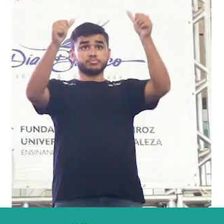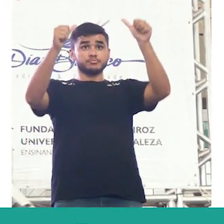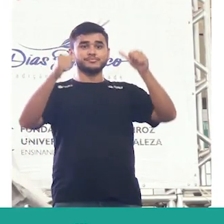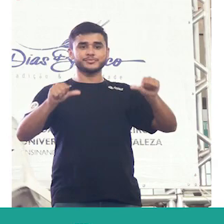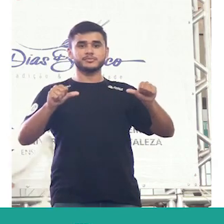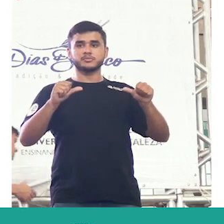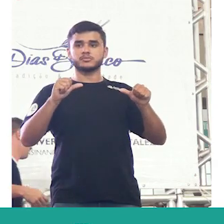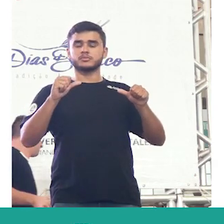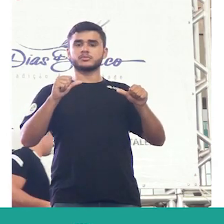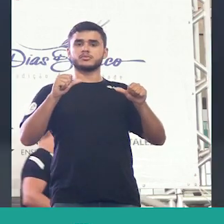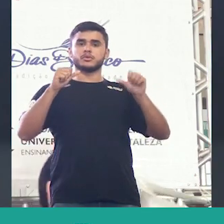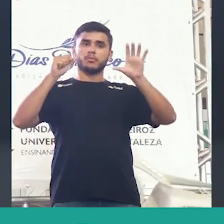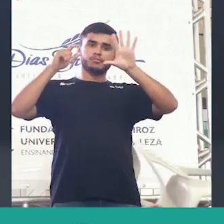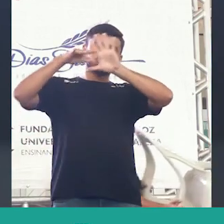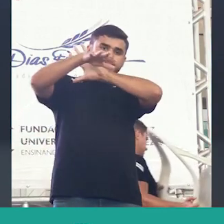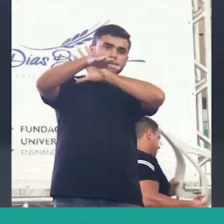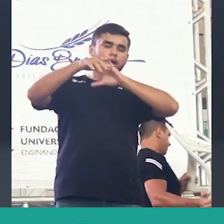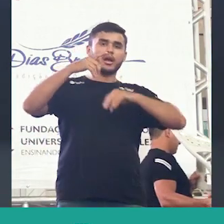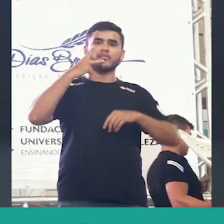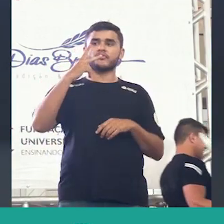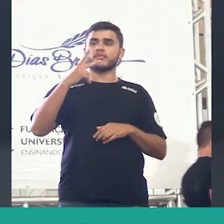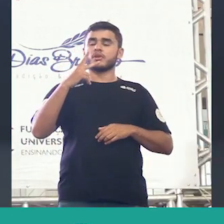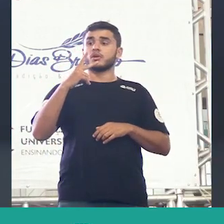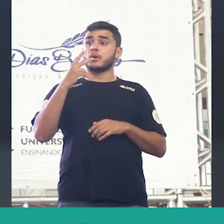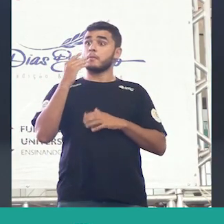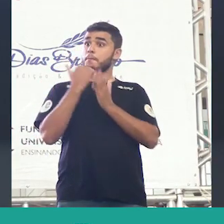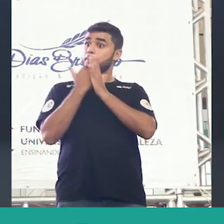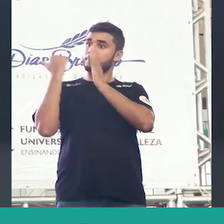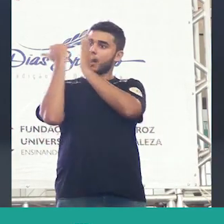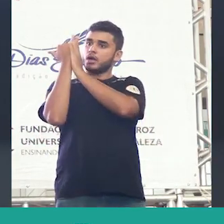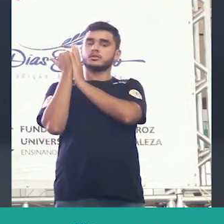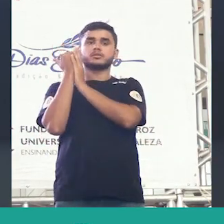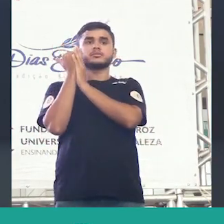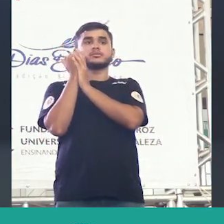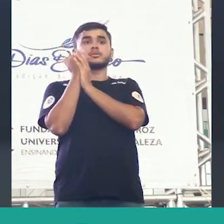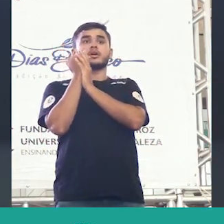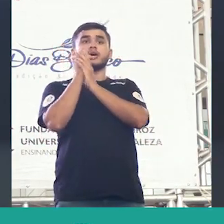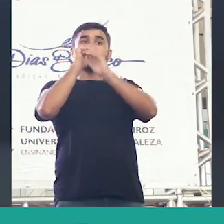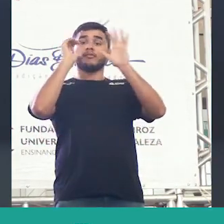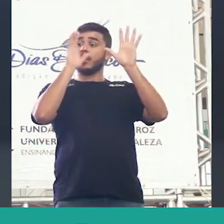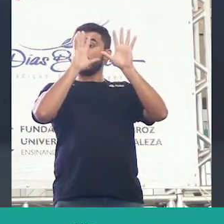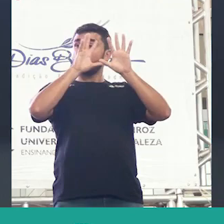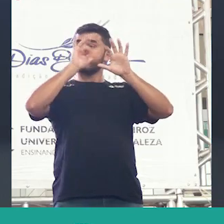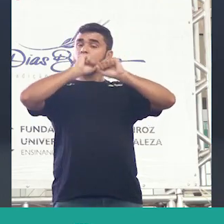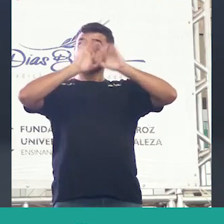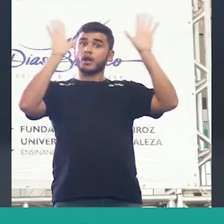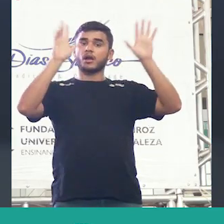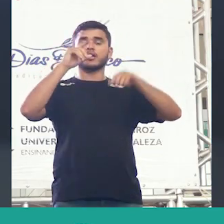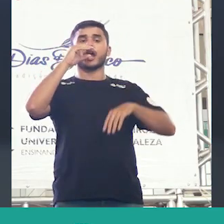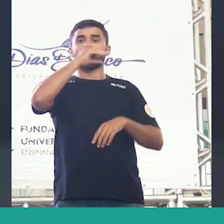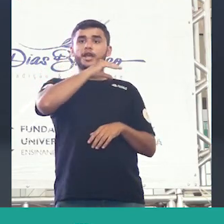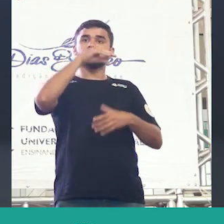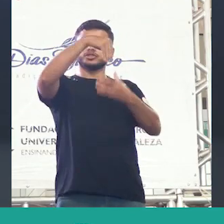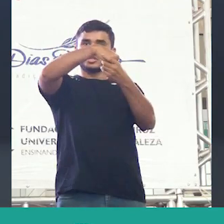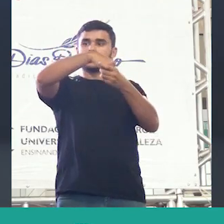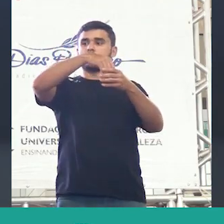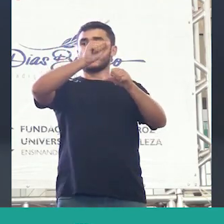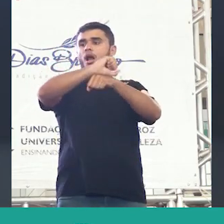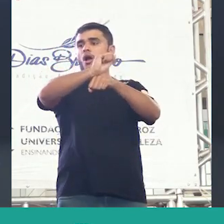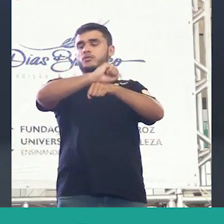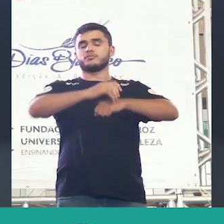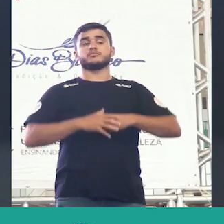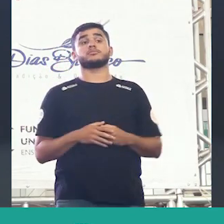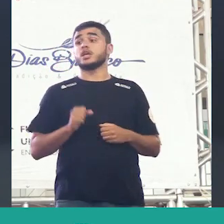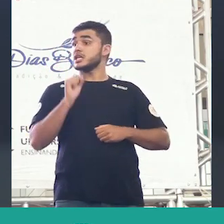calor entra no veículo. É falso. Quanto mais porcentagem, mais transparente, mais quente dentro do carro. D de dado, por que está